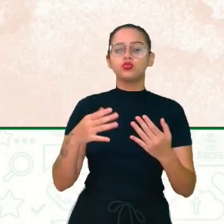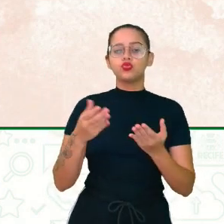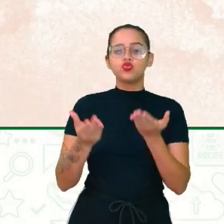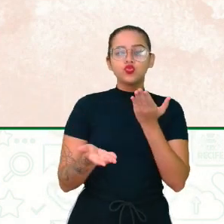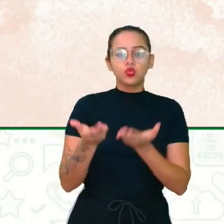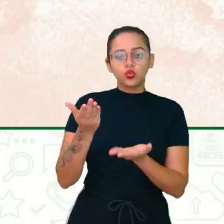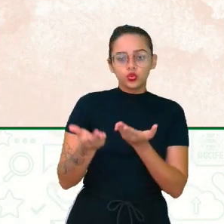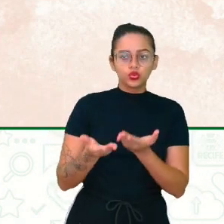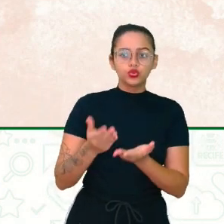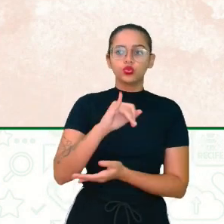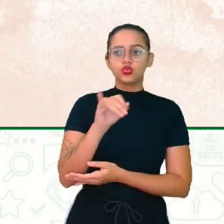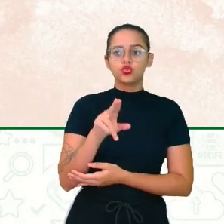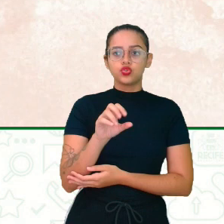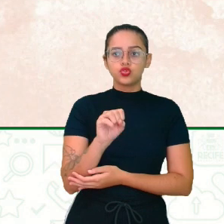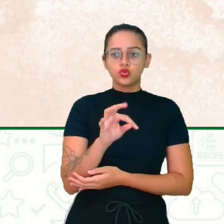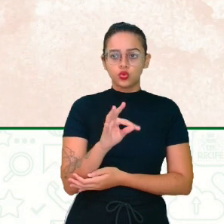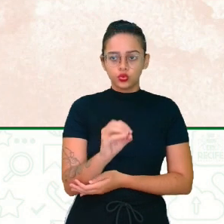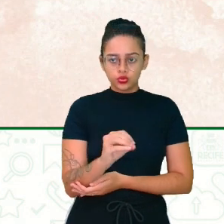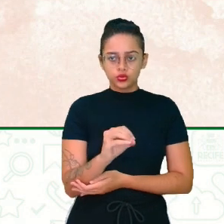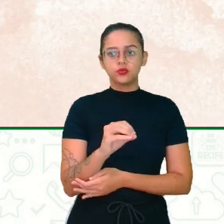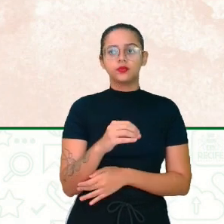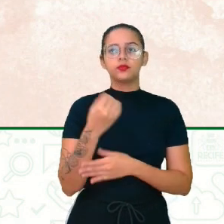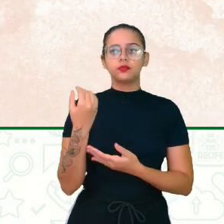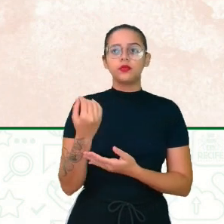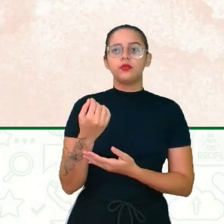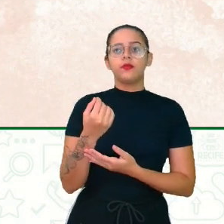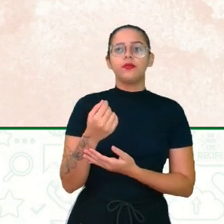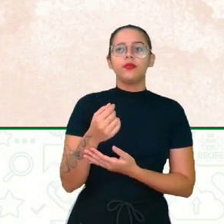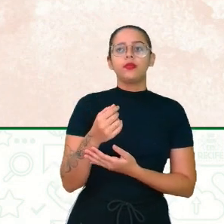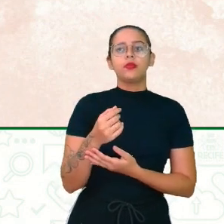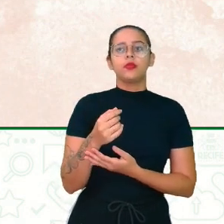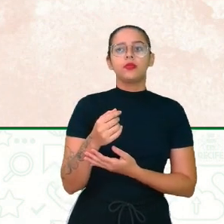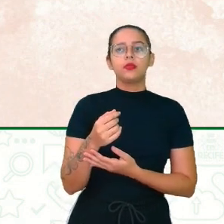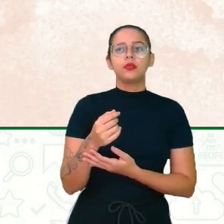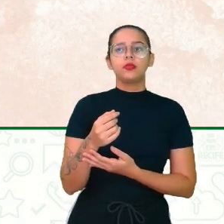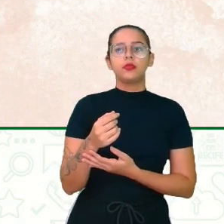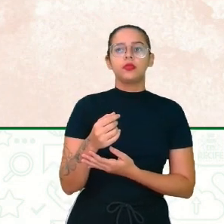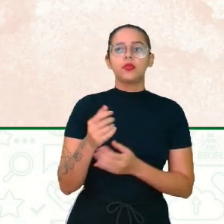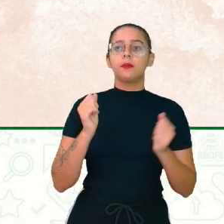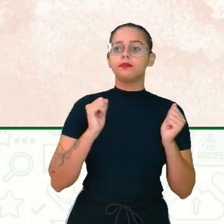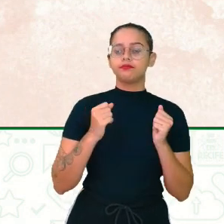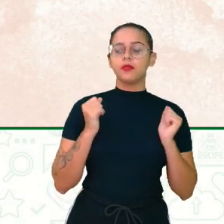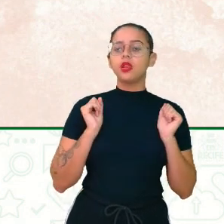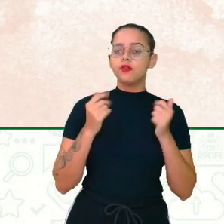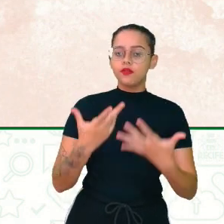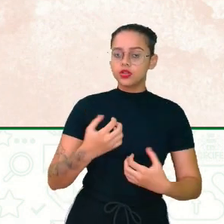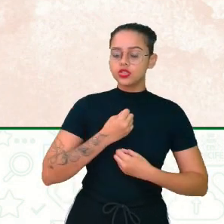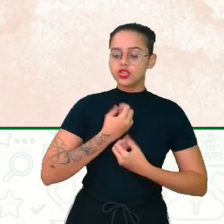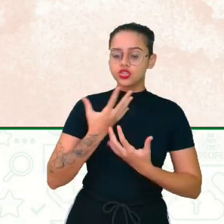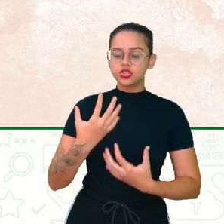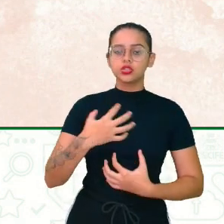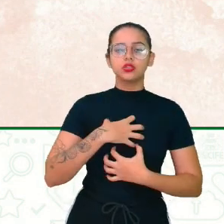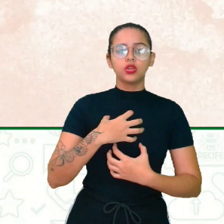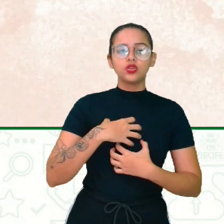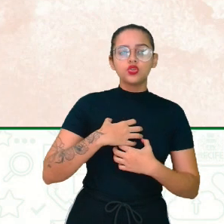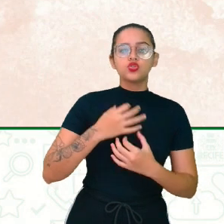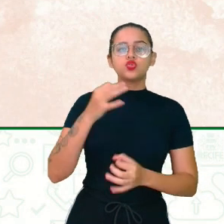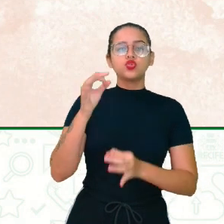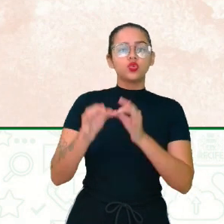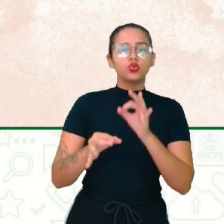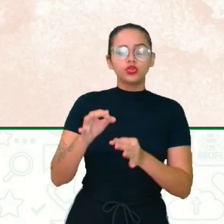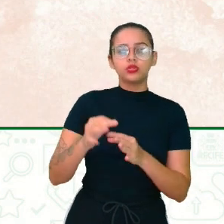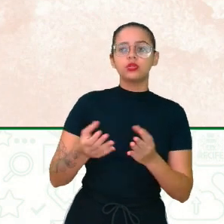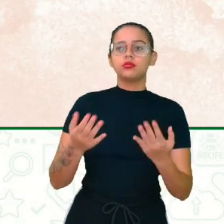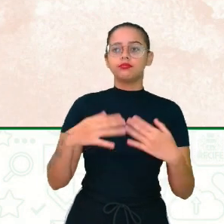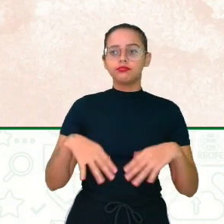justo, né? Virtude de quem ou do que manifesta senso de justiça,